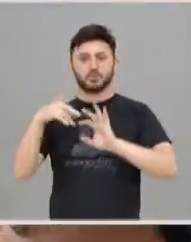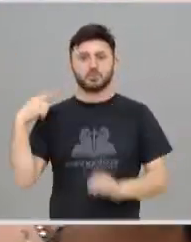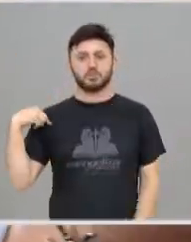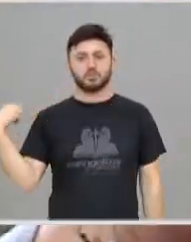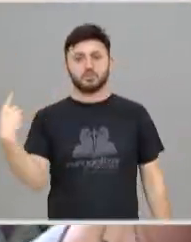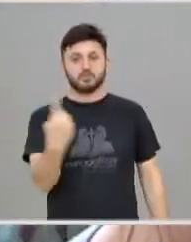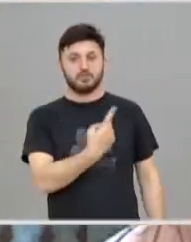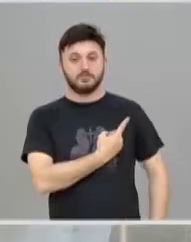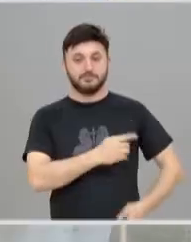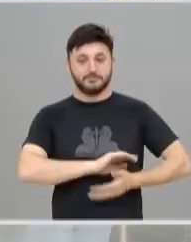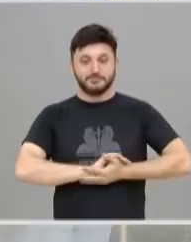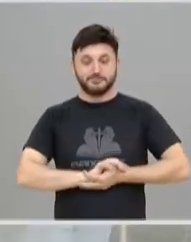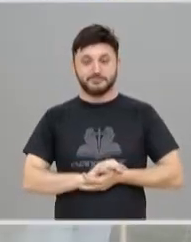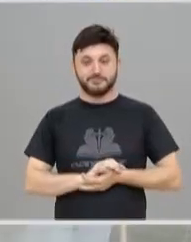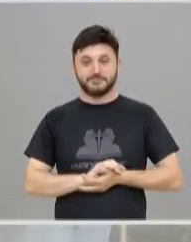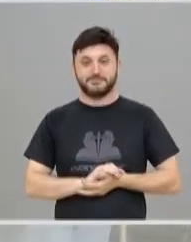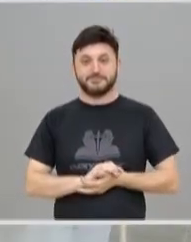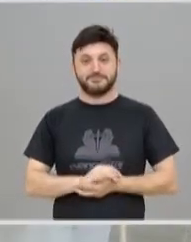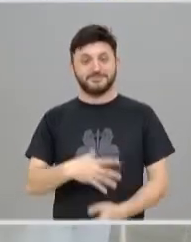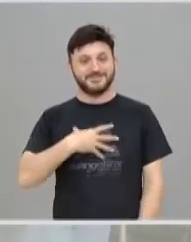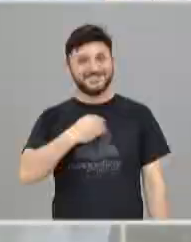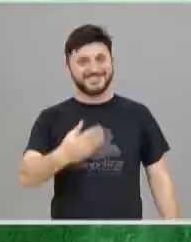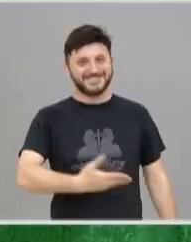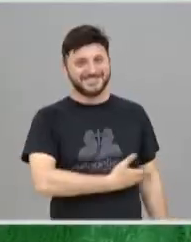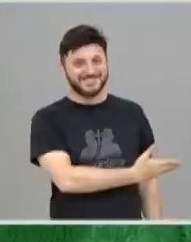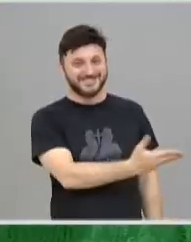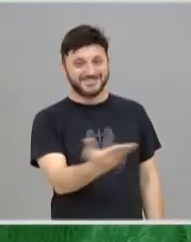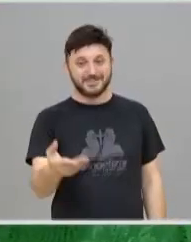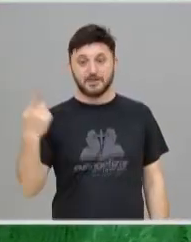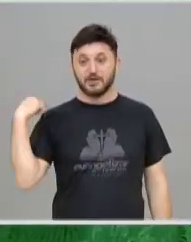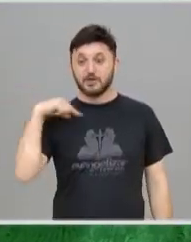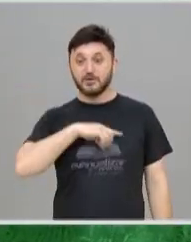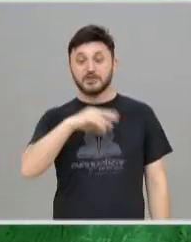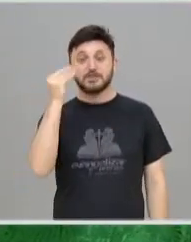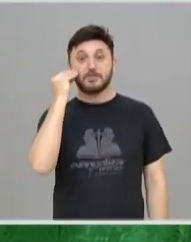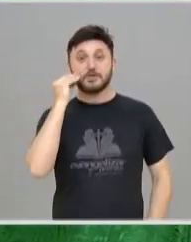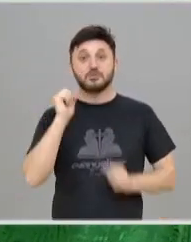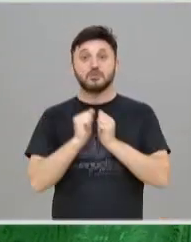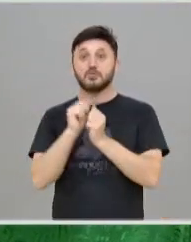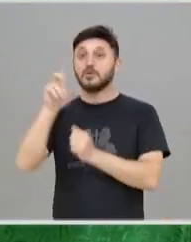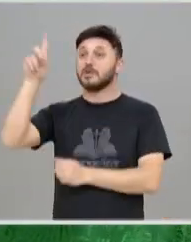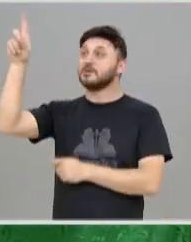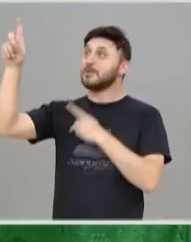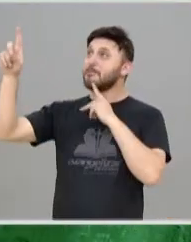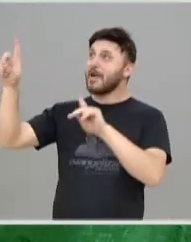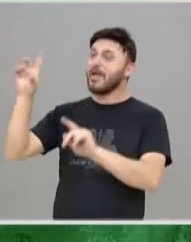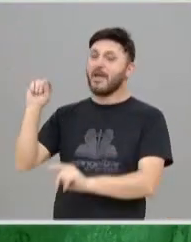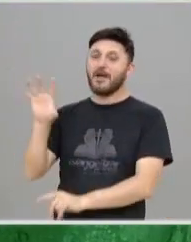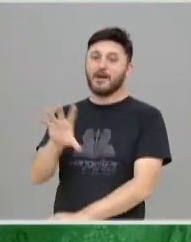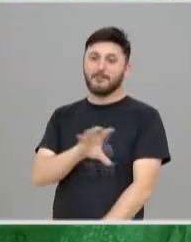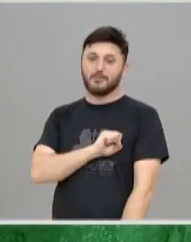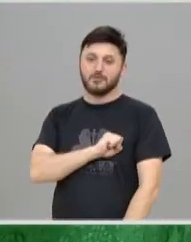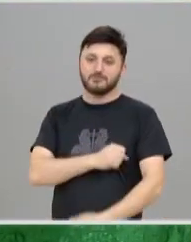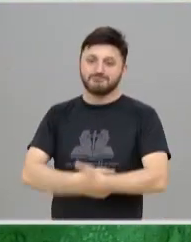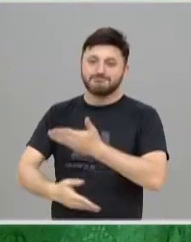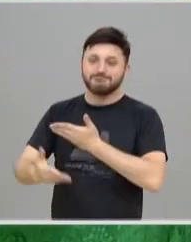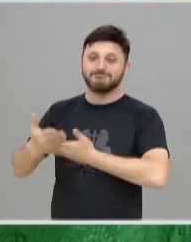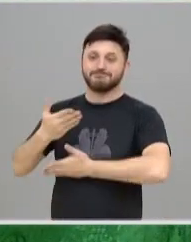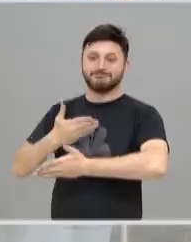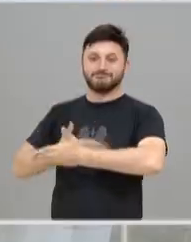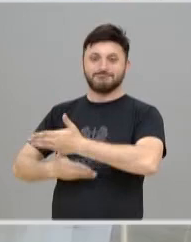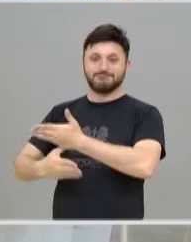no amor de Cristo. Filhos queridos, a nossa experiência com o Pai tem que ser de amor.